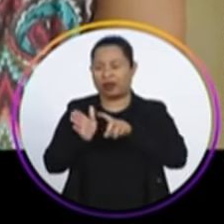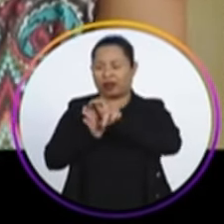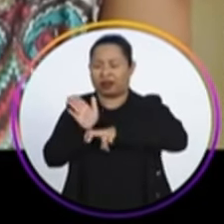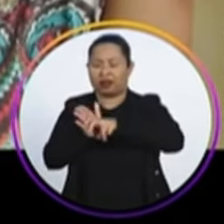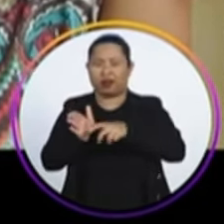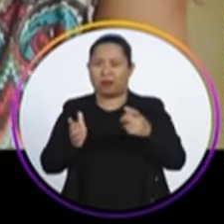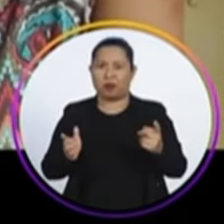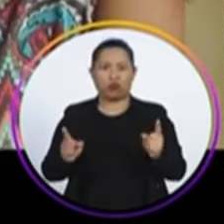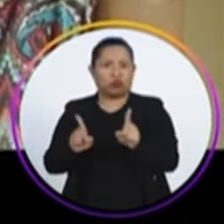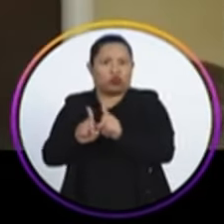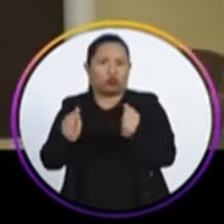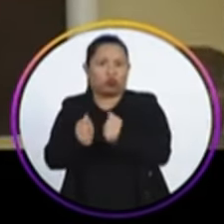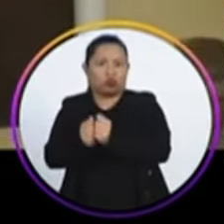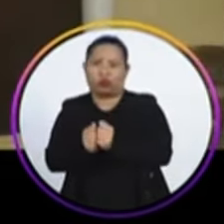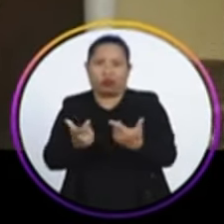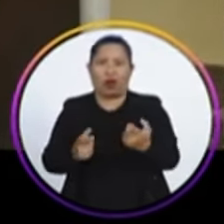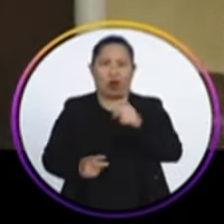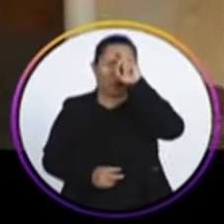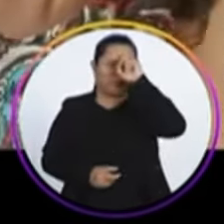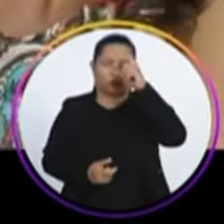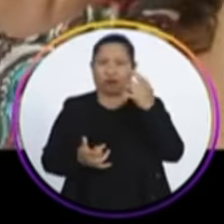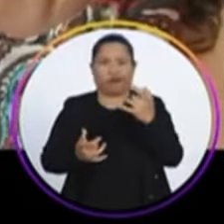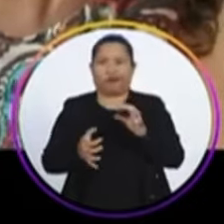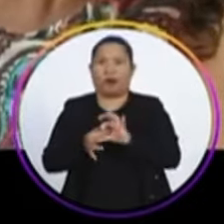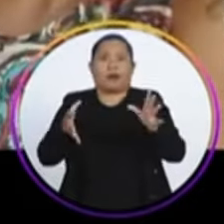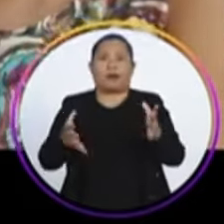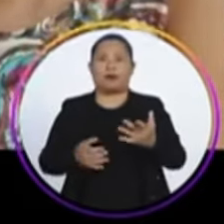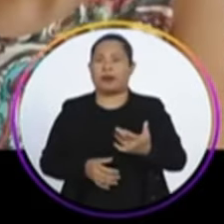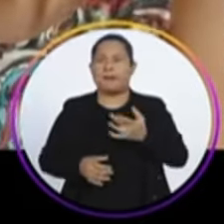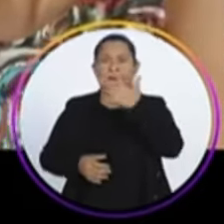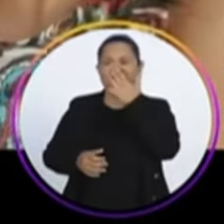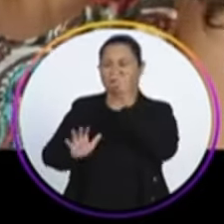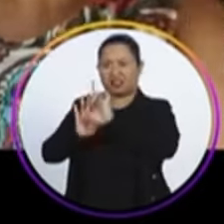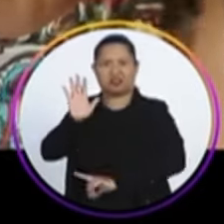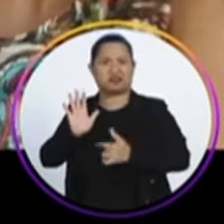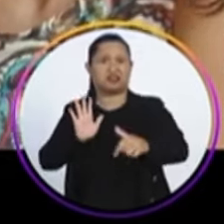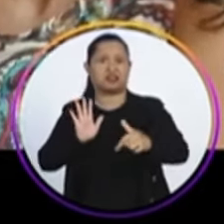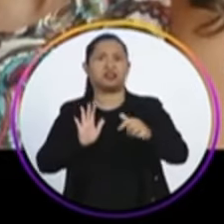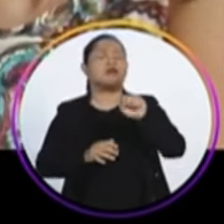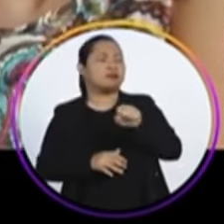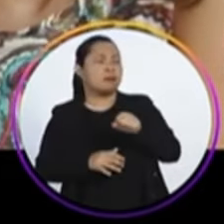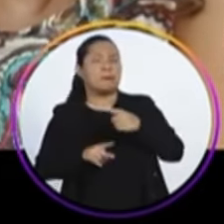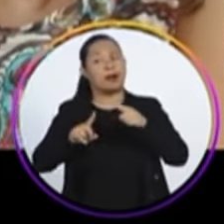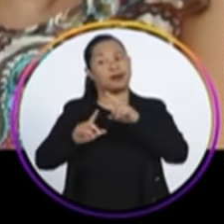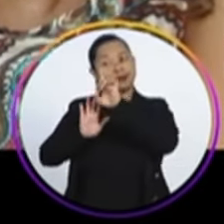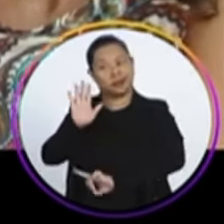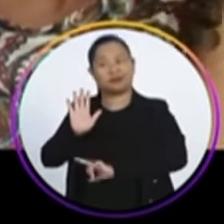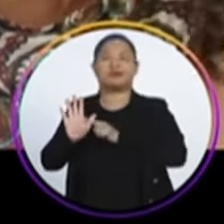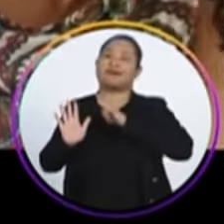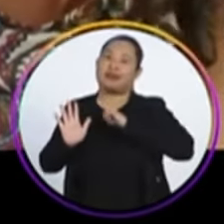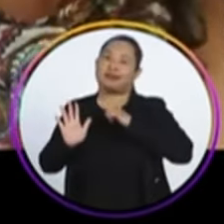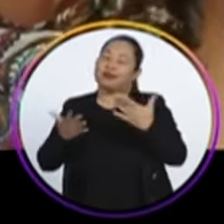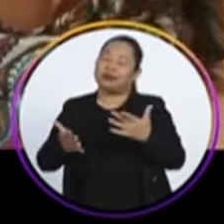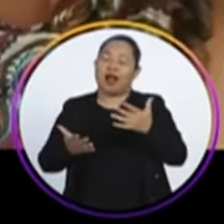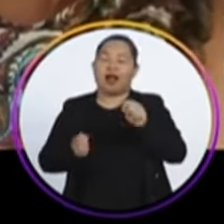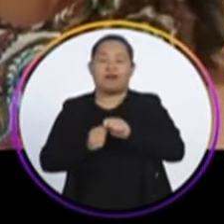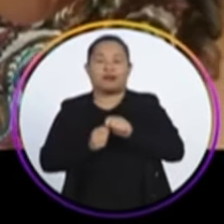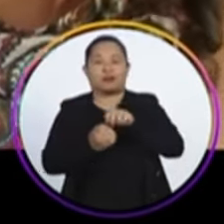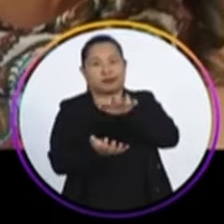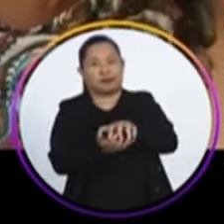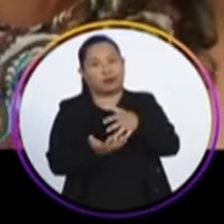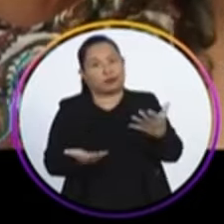não tenho um acompanhante para ir comigo, que o hospital não deixa. É como se não tivesse direito. É. Uhum. Mas você tem. E é isso que a gente quer fazer em